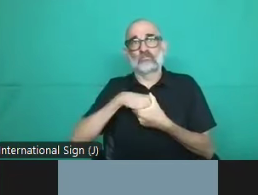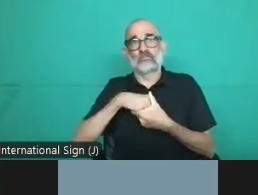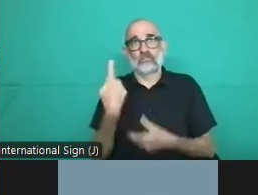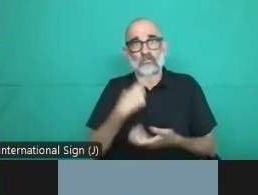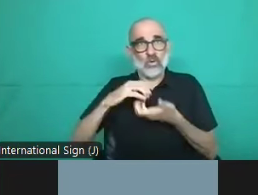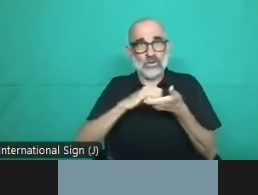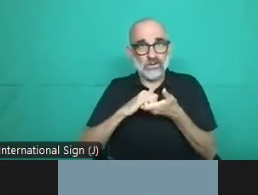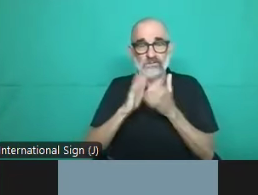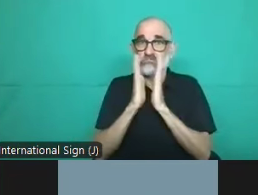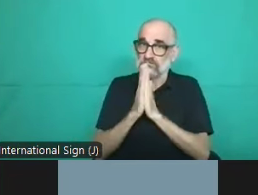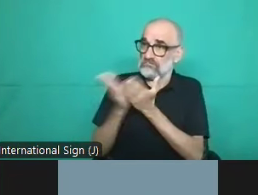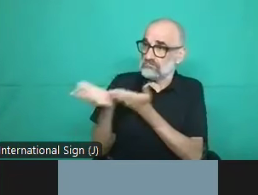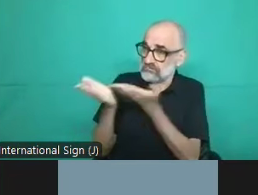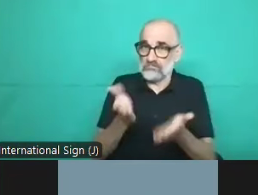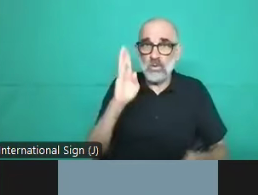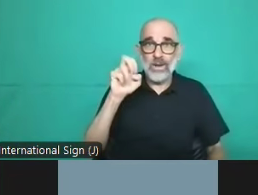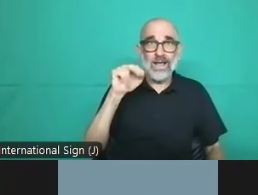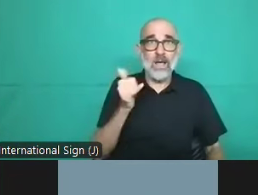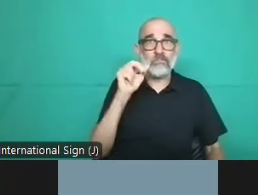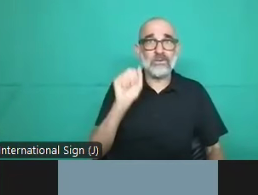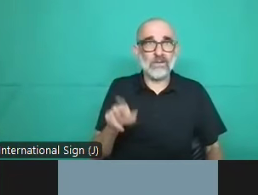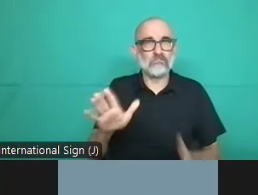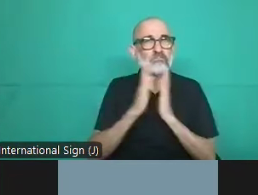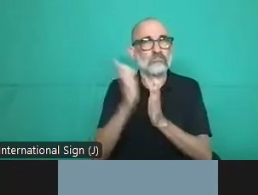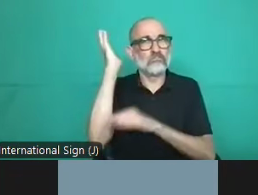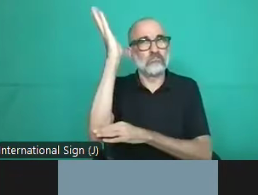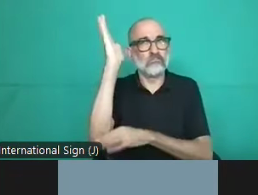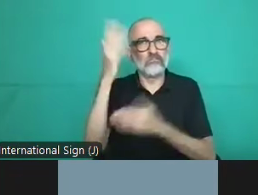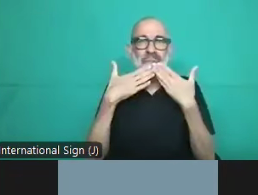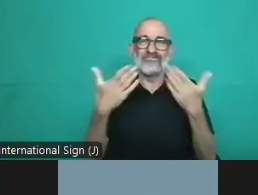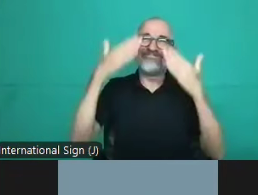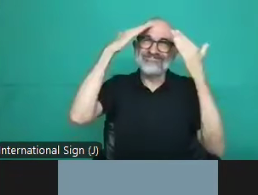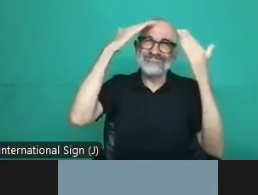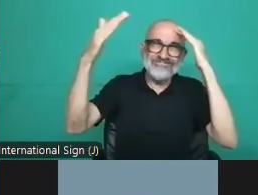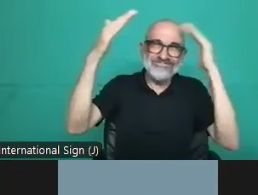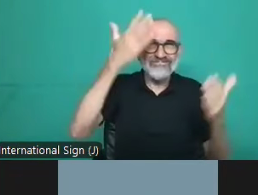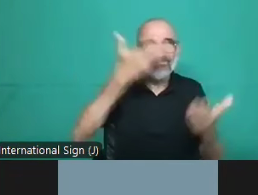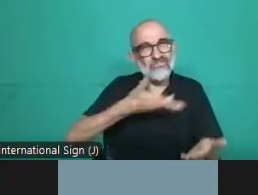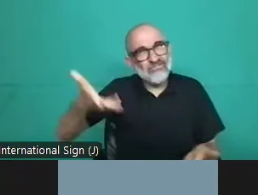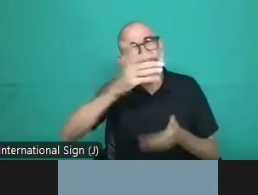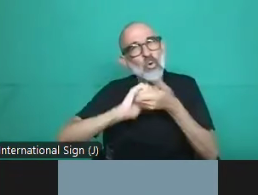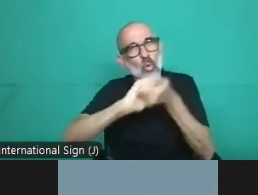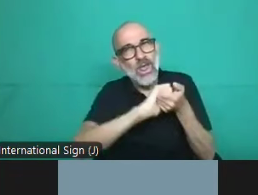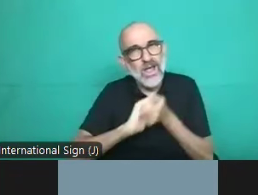conectados. amigos, amigas que estão Quiero simplemente asegurarme que están mirando la conectados. Eu pantalla. queria ter